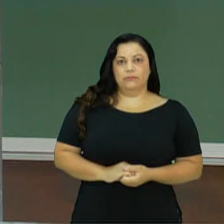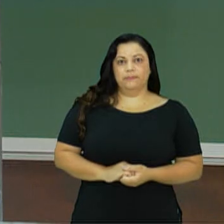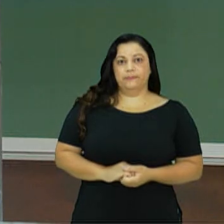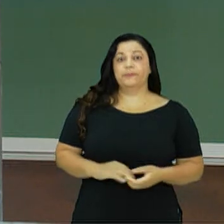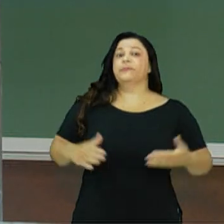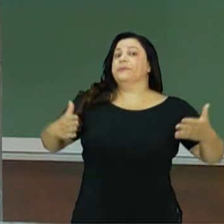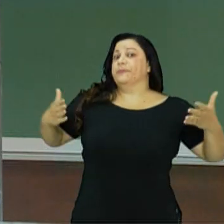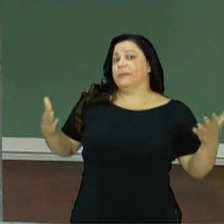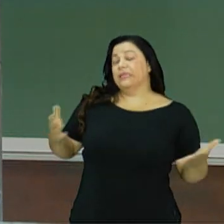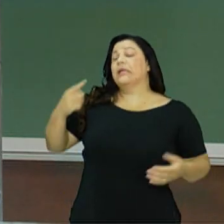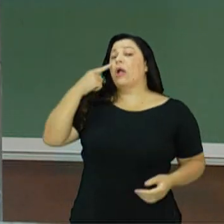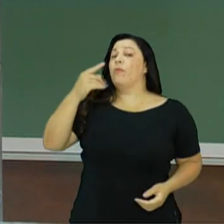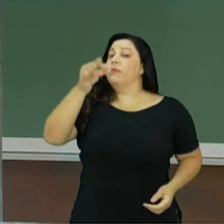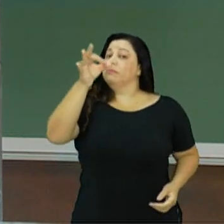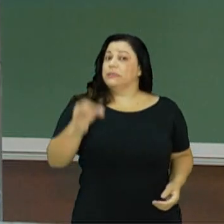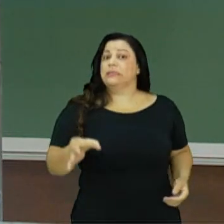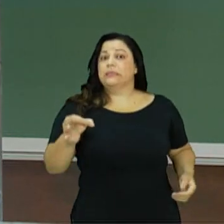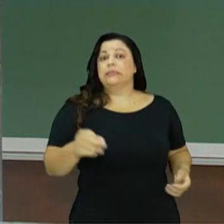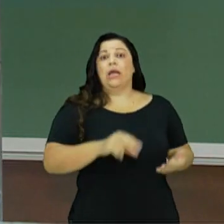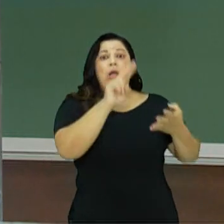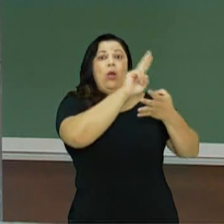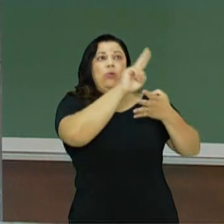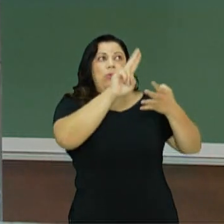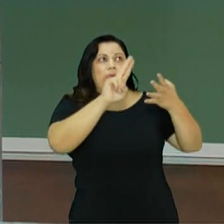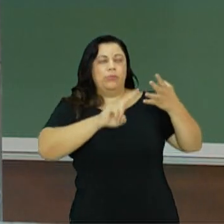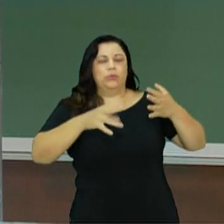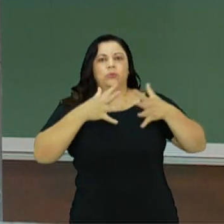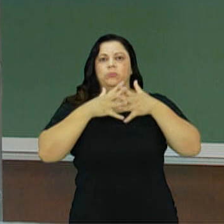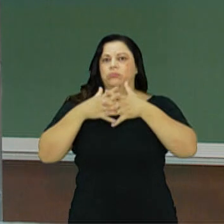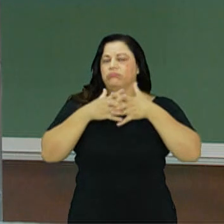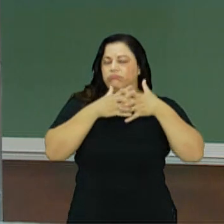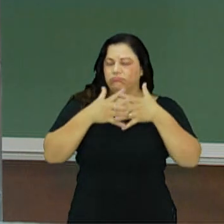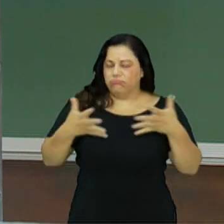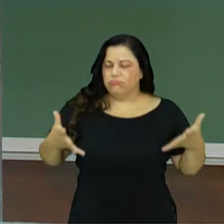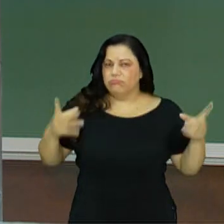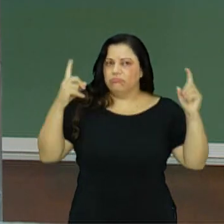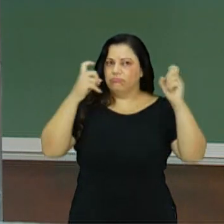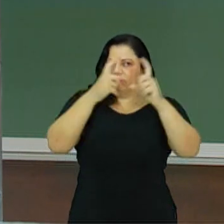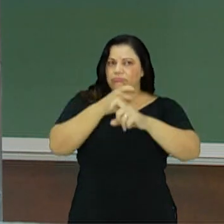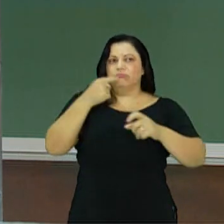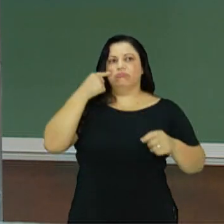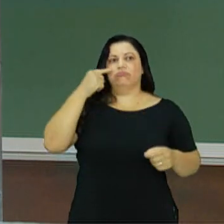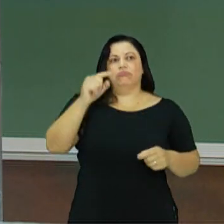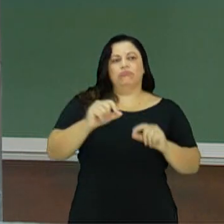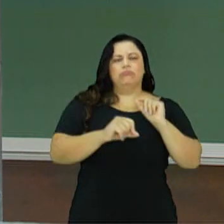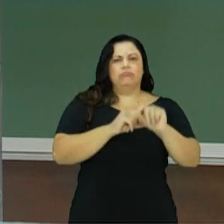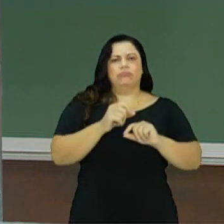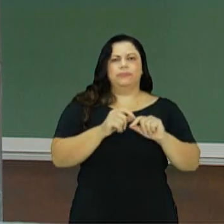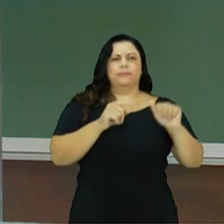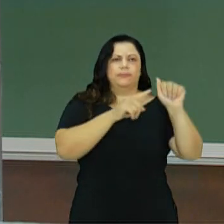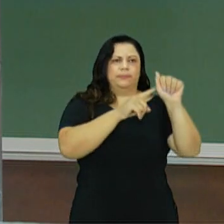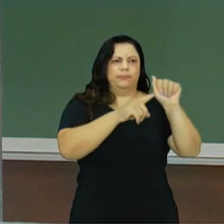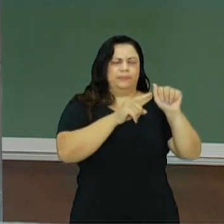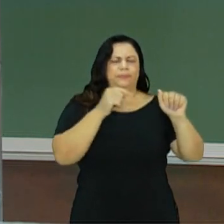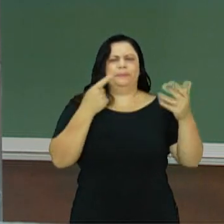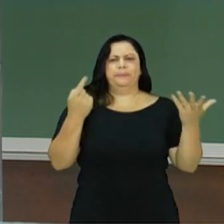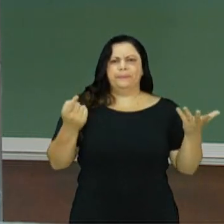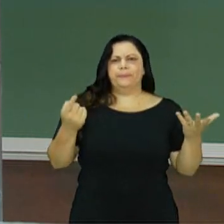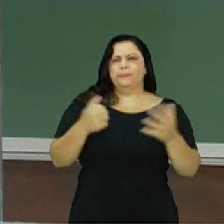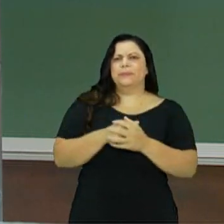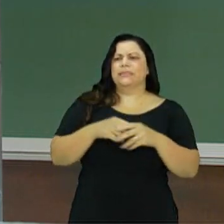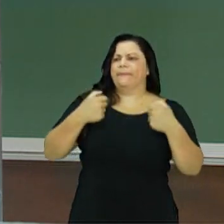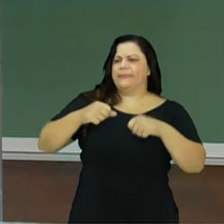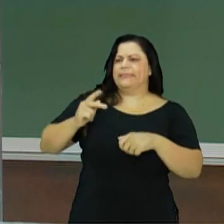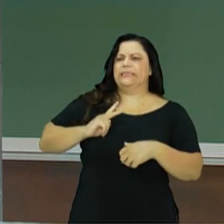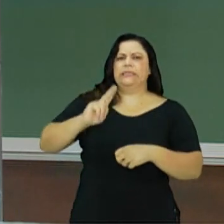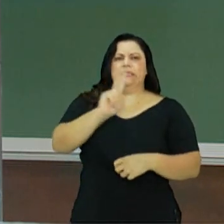Então vamos ver se vocês acertaram, né? Um monte de nome ali complexo, né? Fixação de cálcio no tecido ósseo depende da presença de vitamina D, que ela é